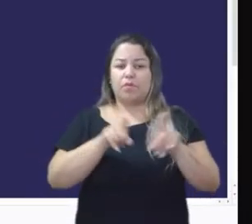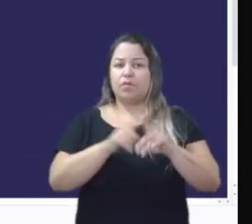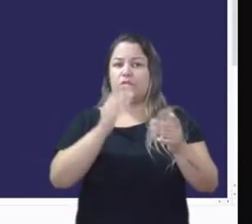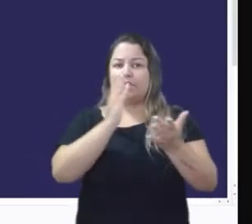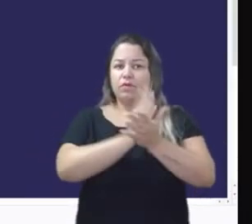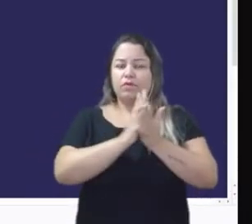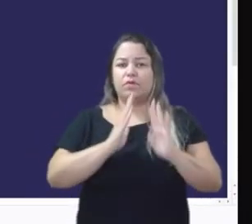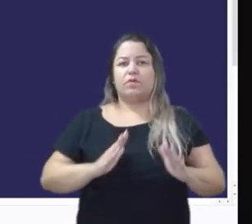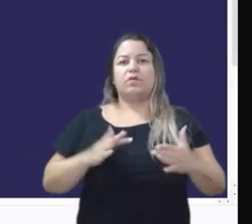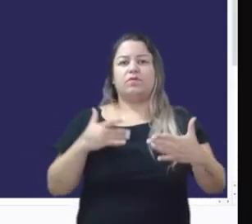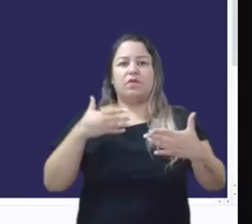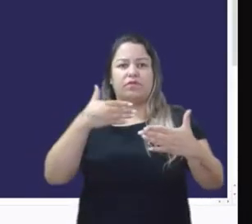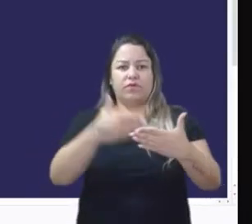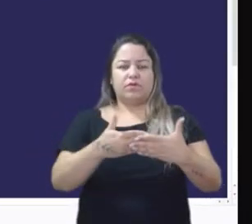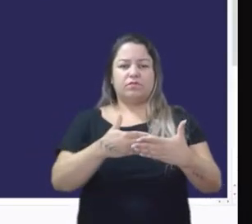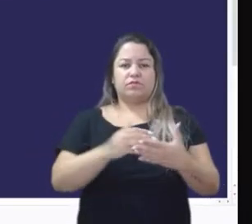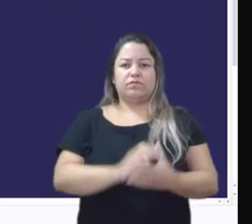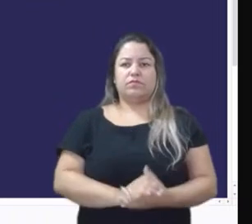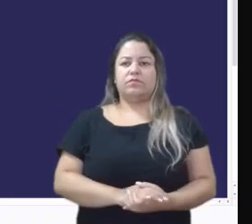esse avanço